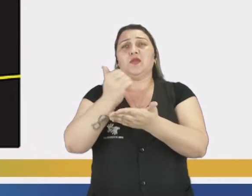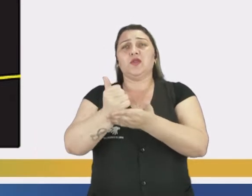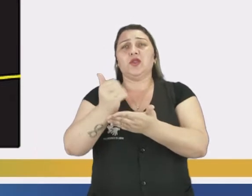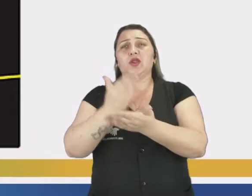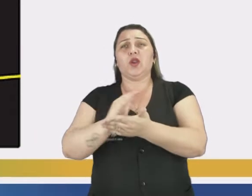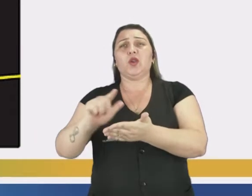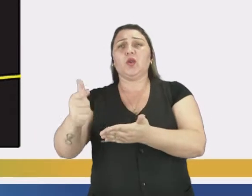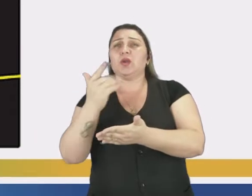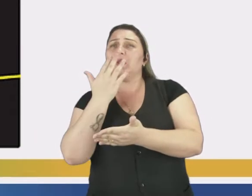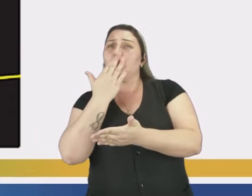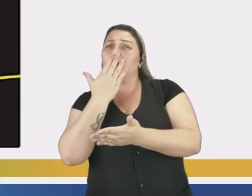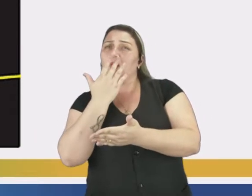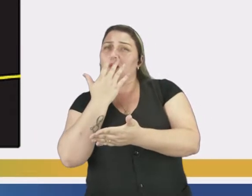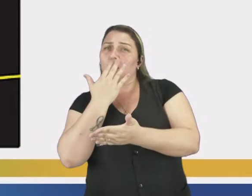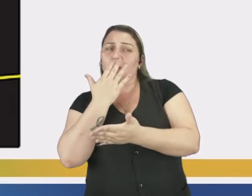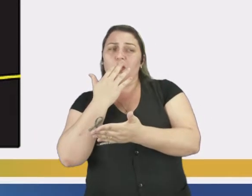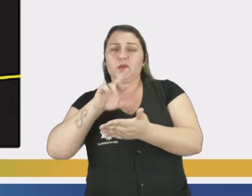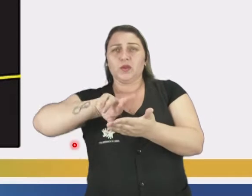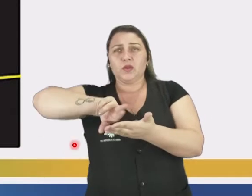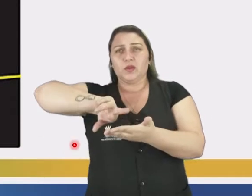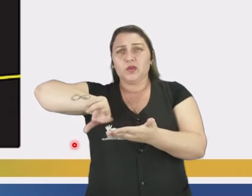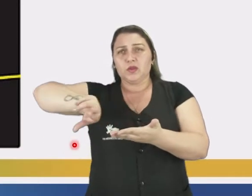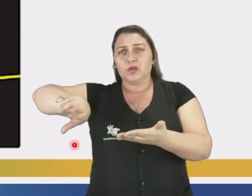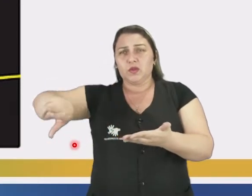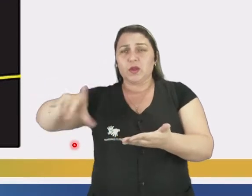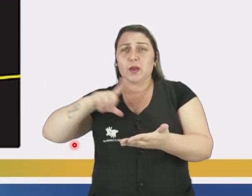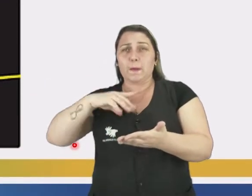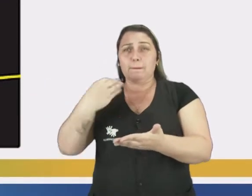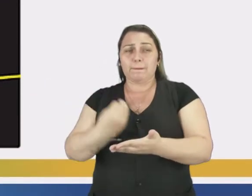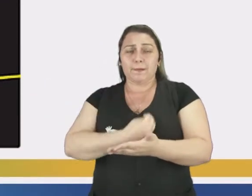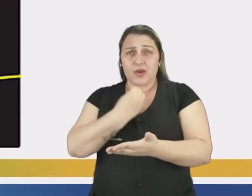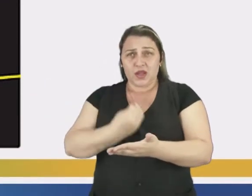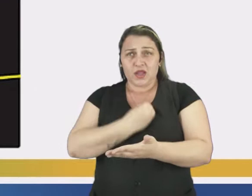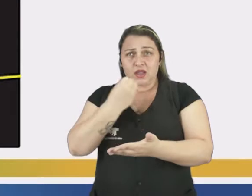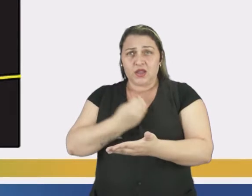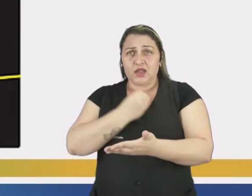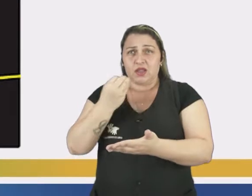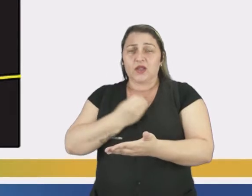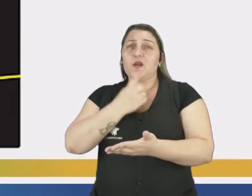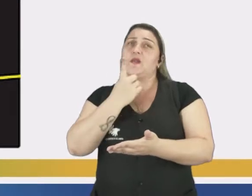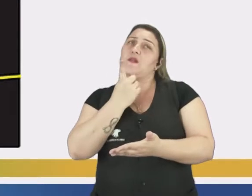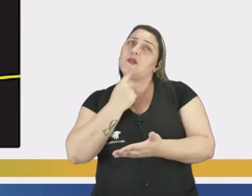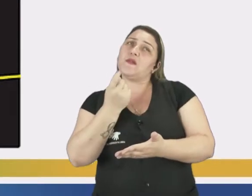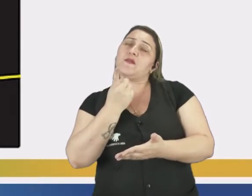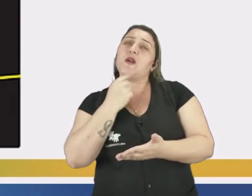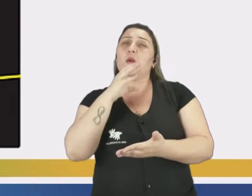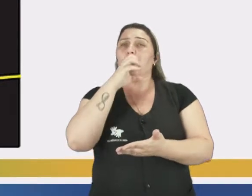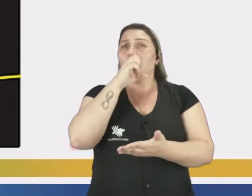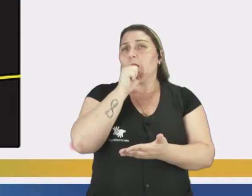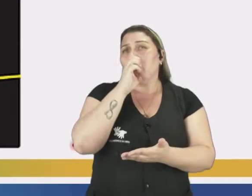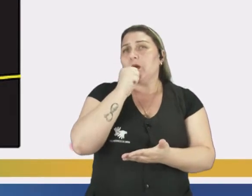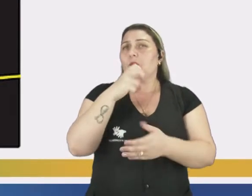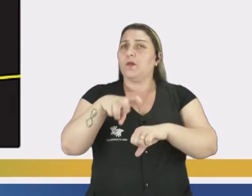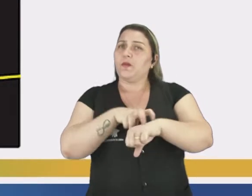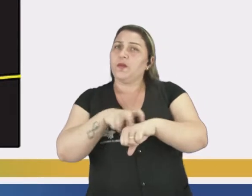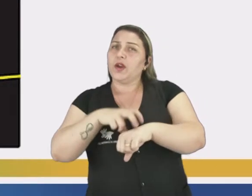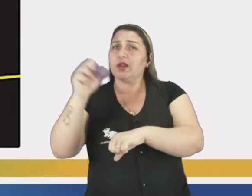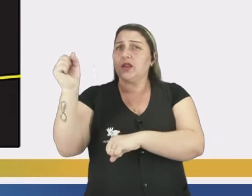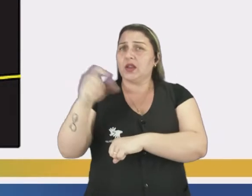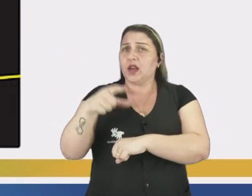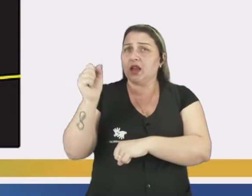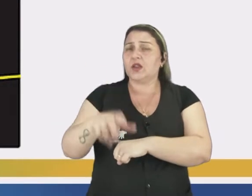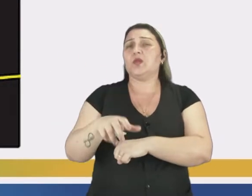outras cores. Então, a gente teria como essas cores presentes nessa divisão seriam o vermelho, o laranja, verde,